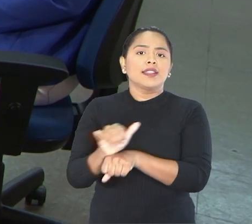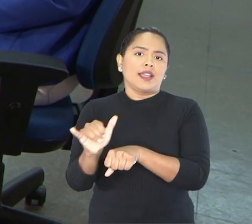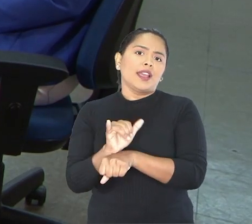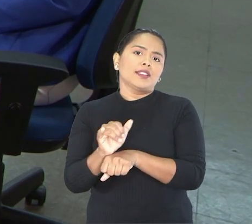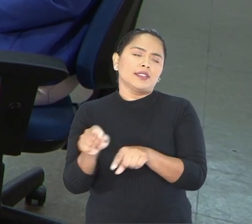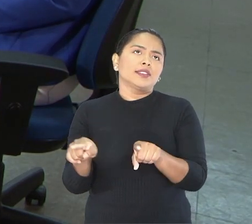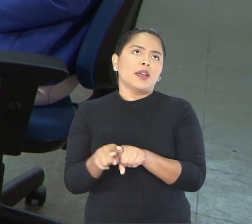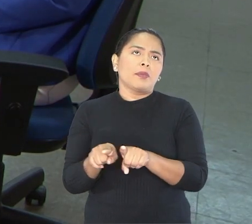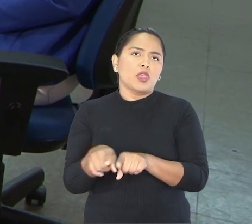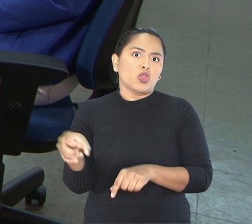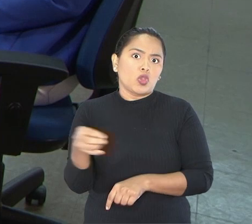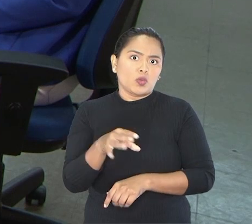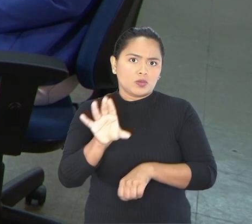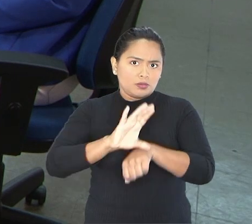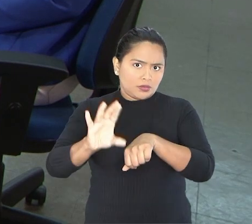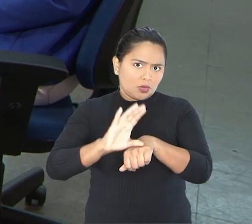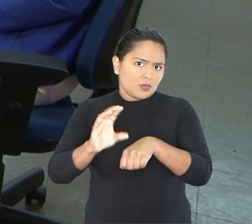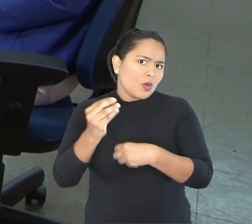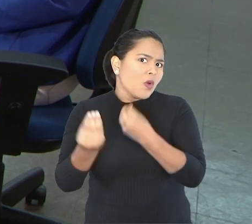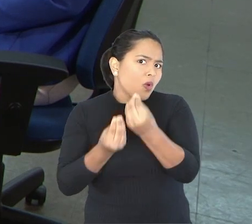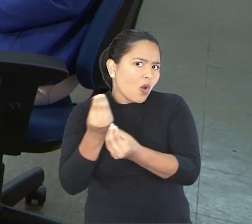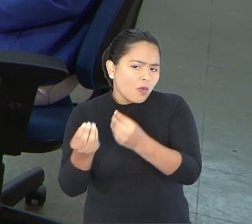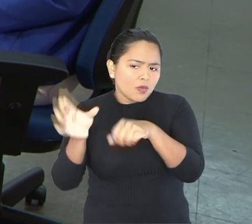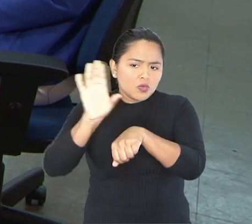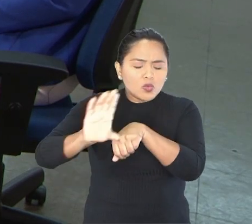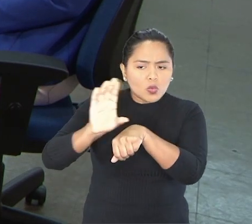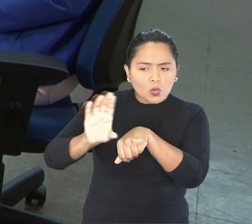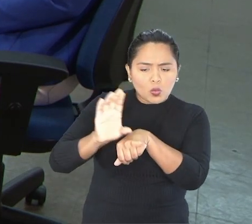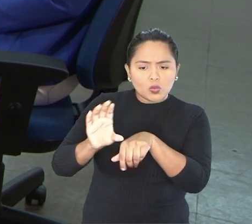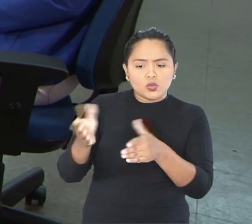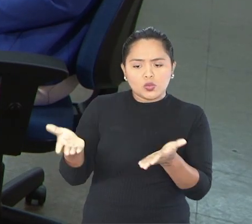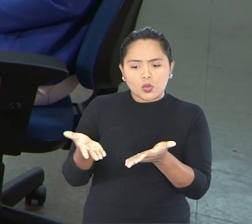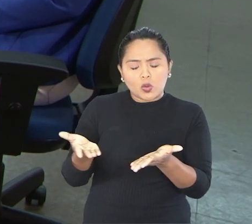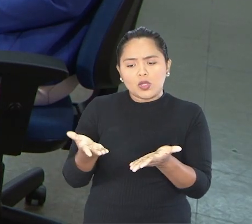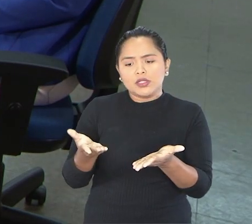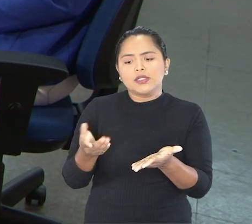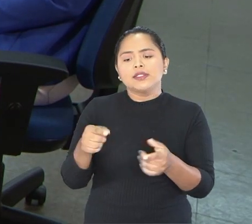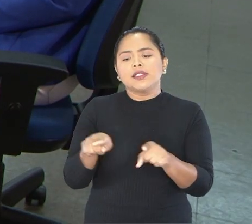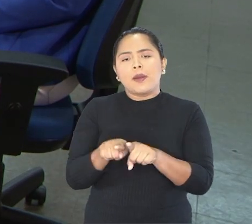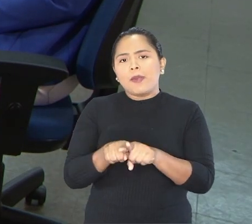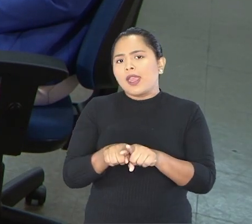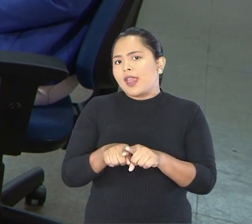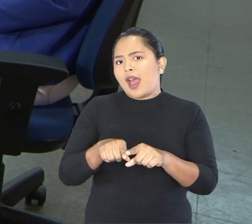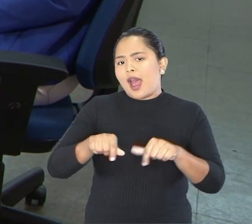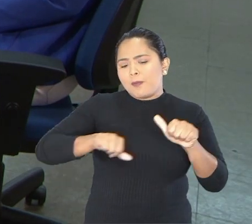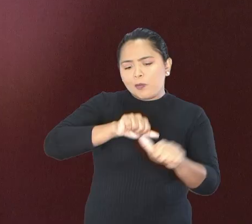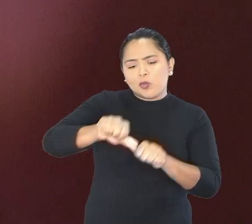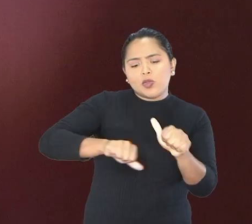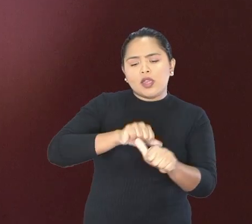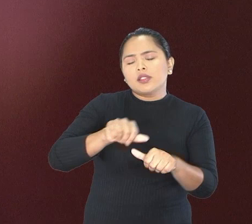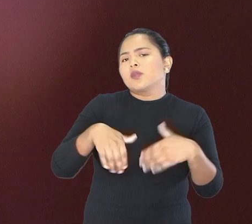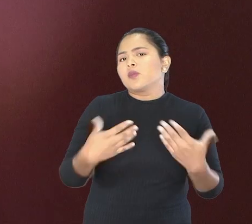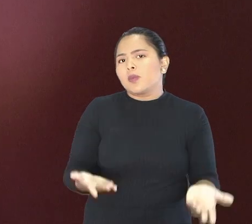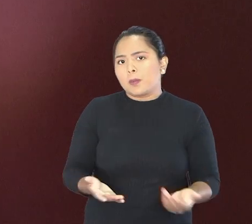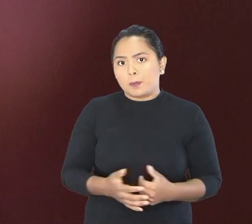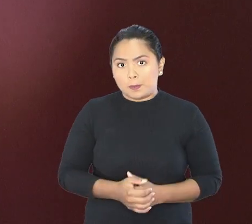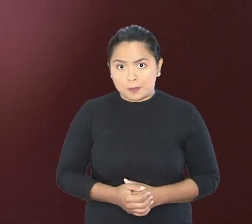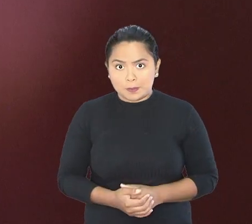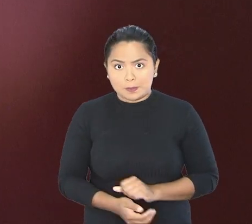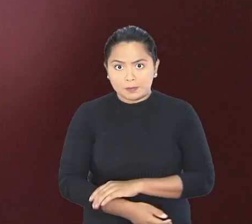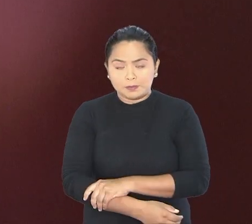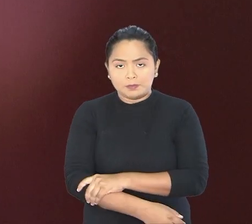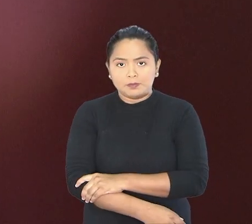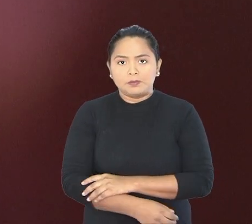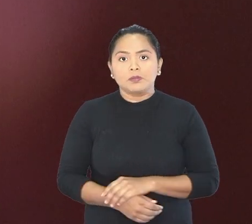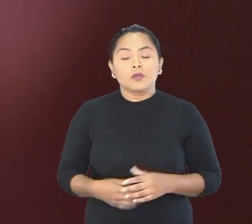de curso. Como é a realização desses cursos hoje em dia e qual é essa reformulação que vocês pretendem fazer? Olha,